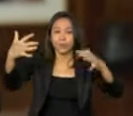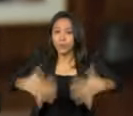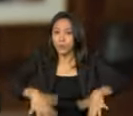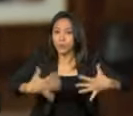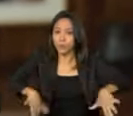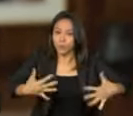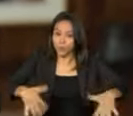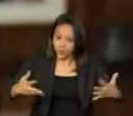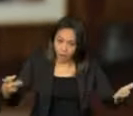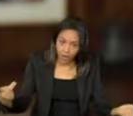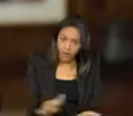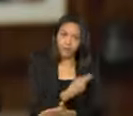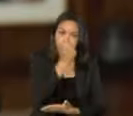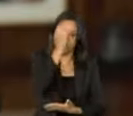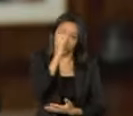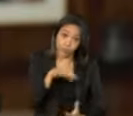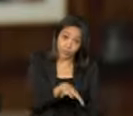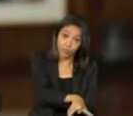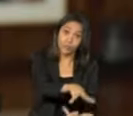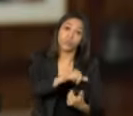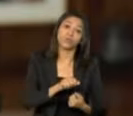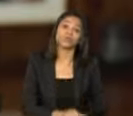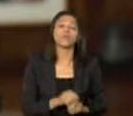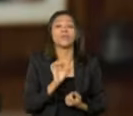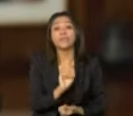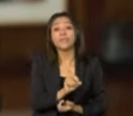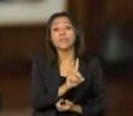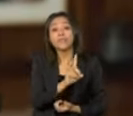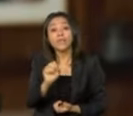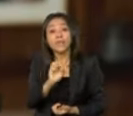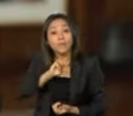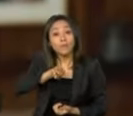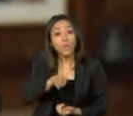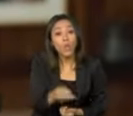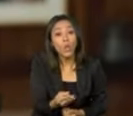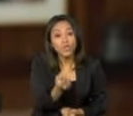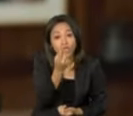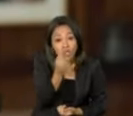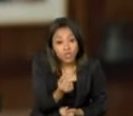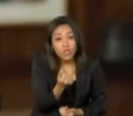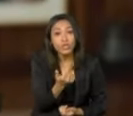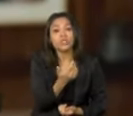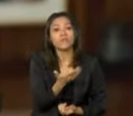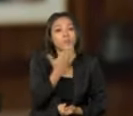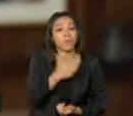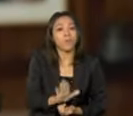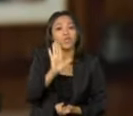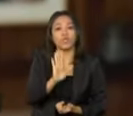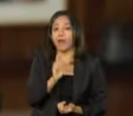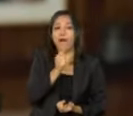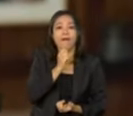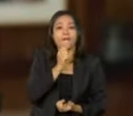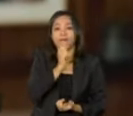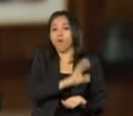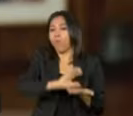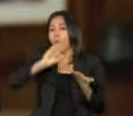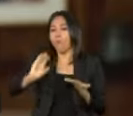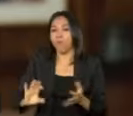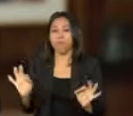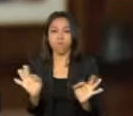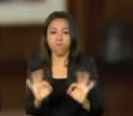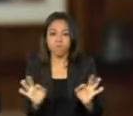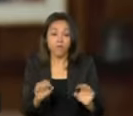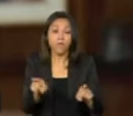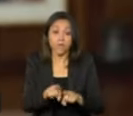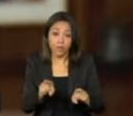É preciso ir além dos 100 bilhões anuais prometidos e não cumpridos, e fortalecer medidas de monitoramento